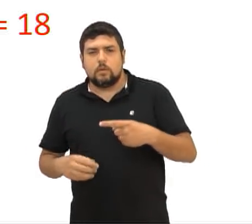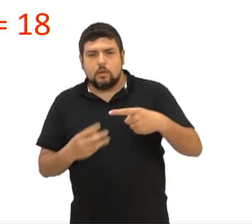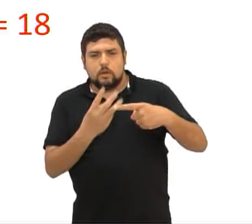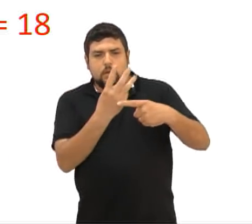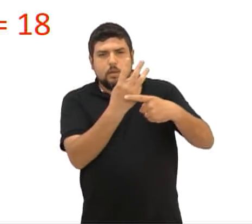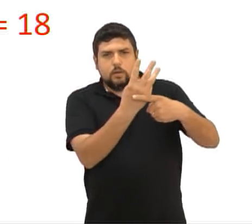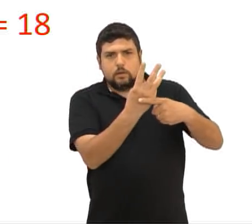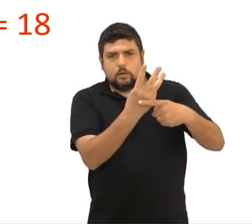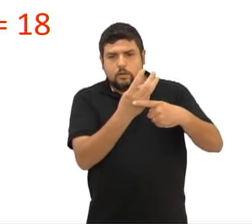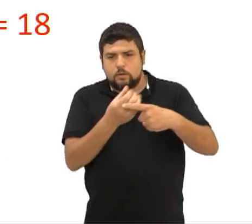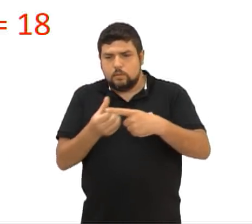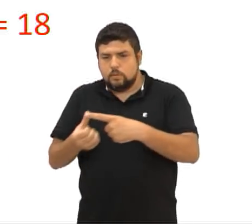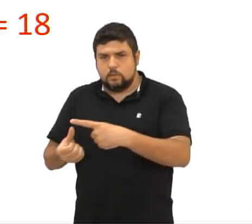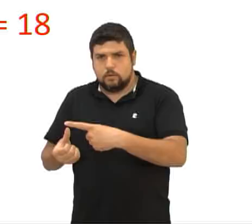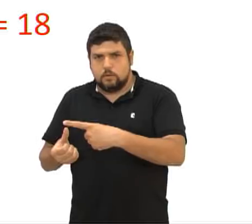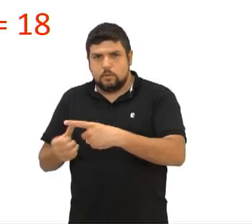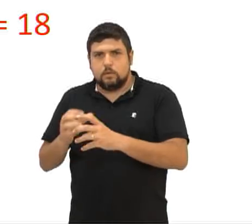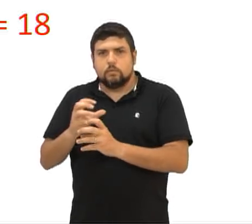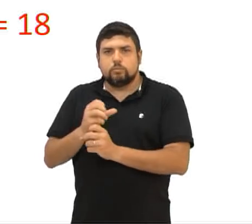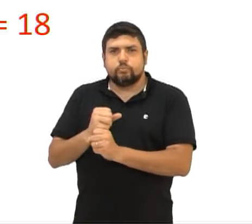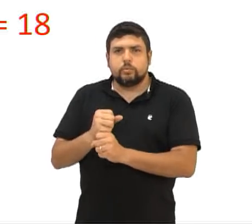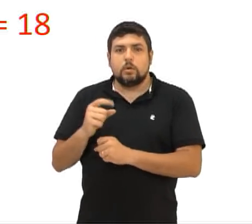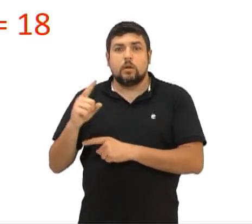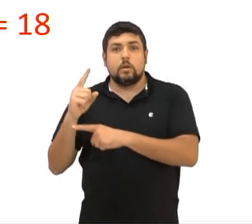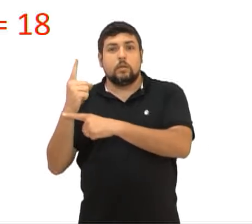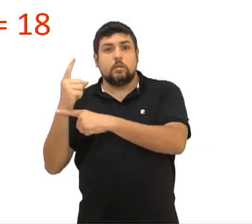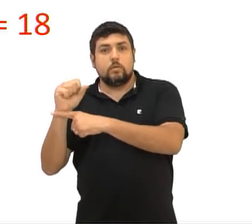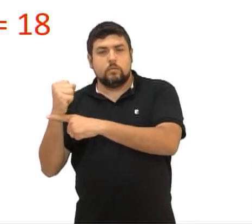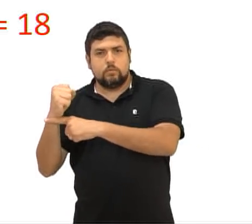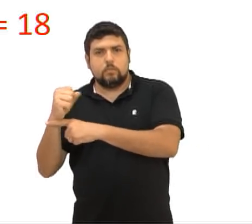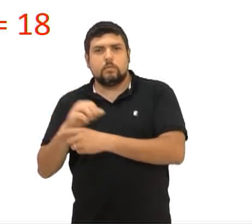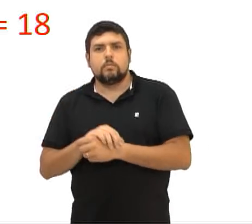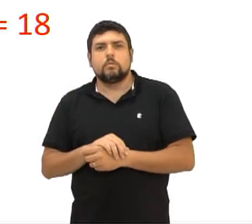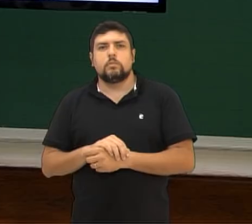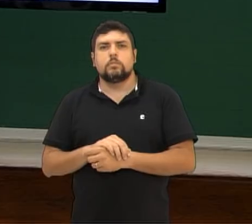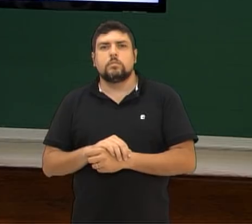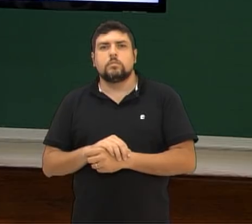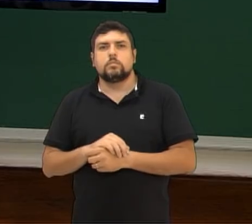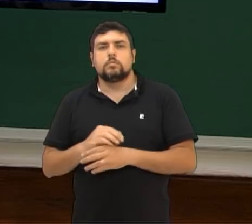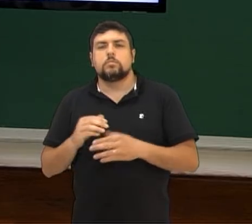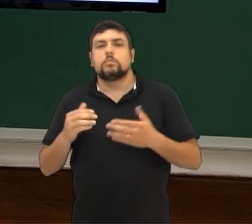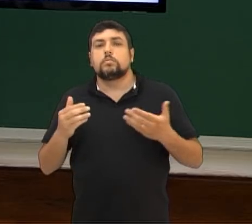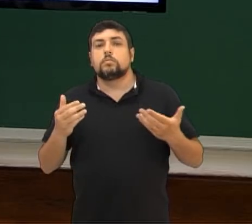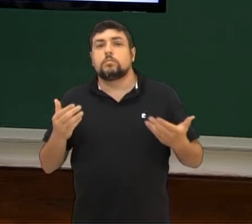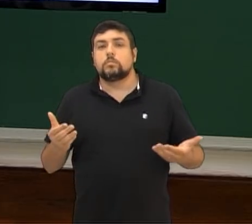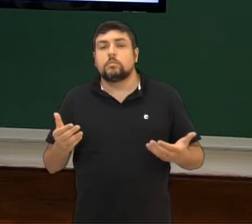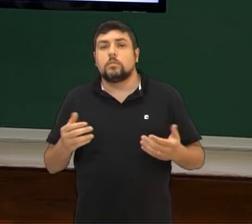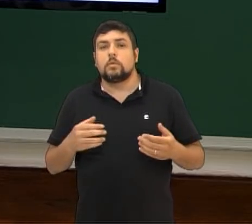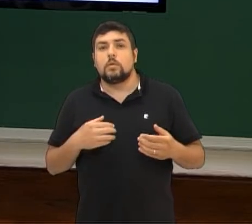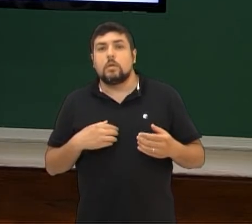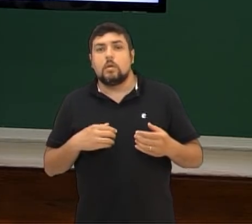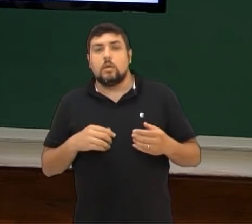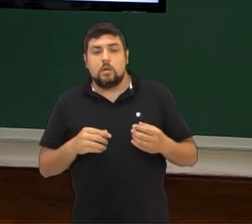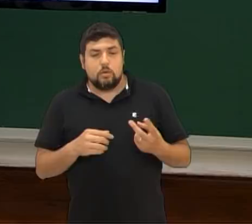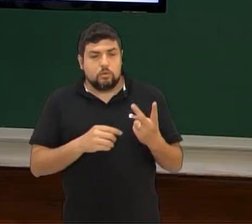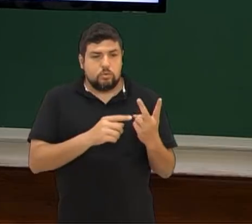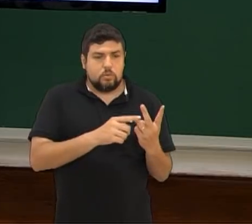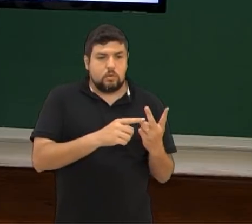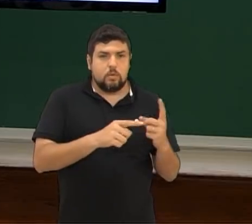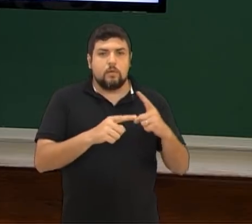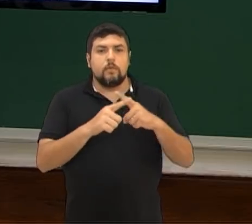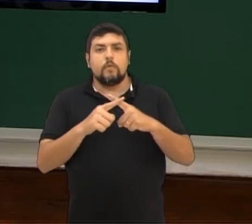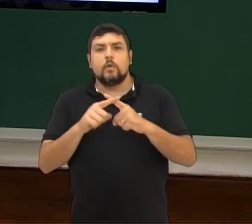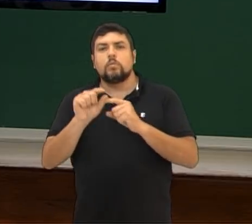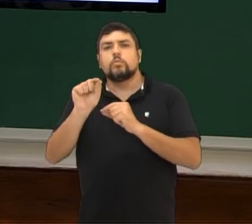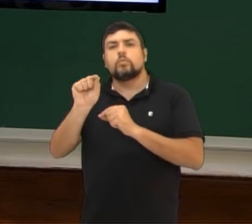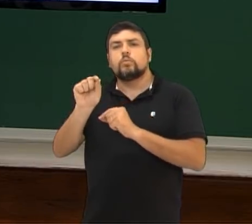igual a 18, usando essa diagonal aqui. Que número multiplicado por 2